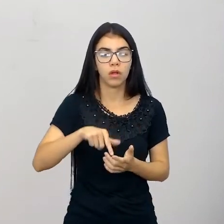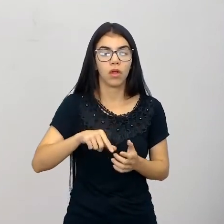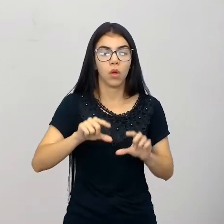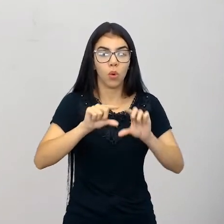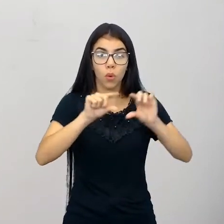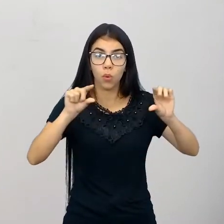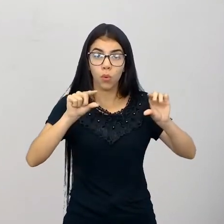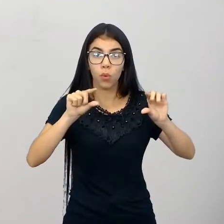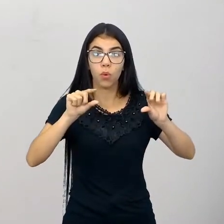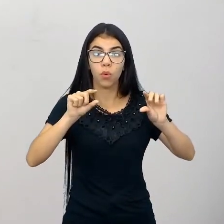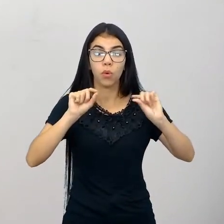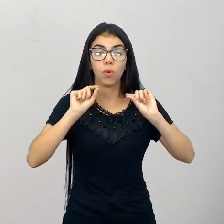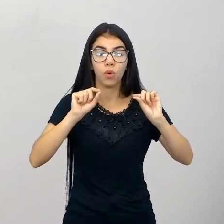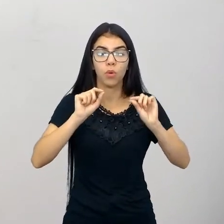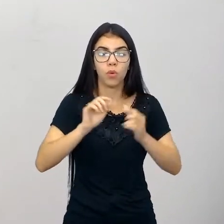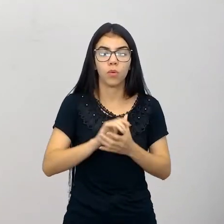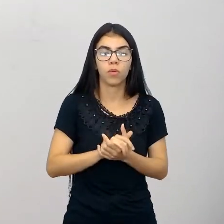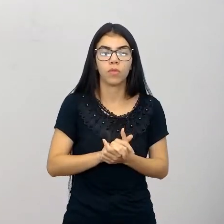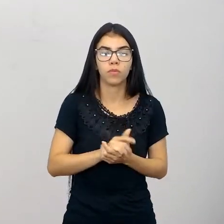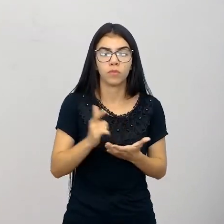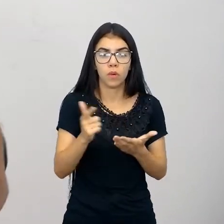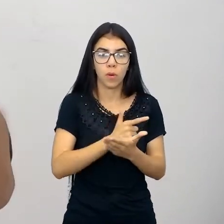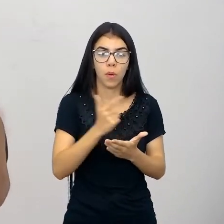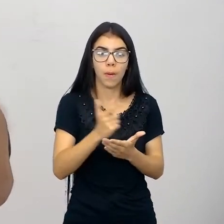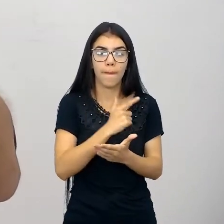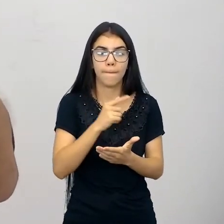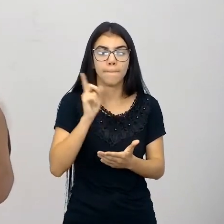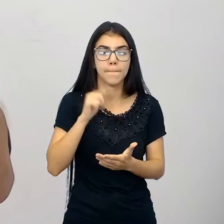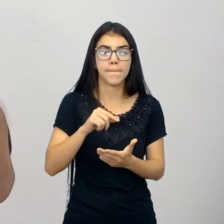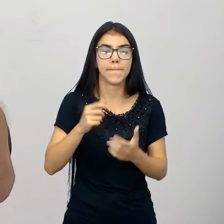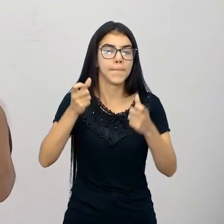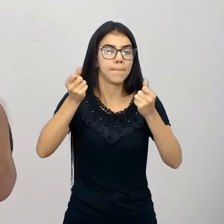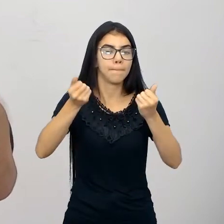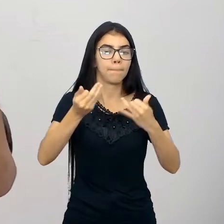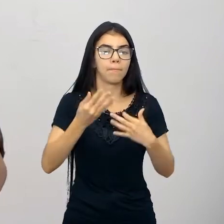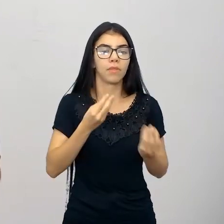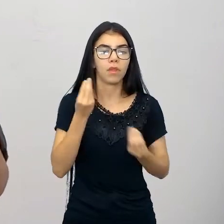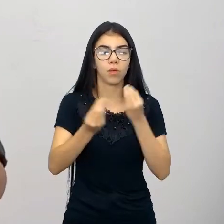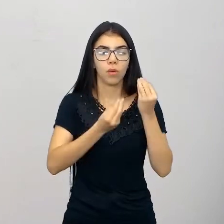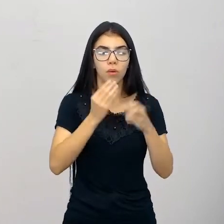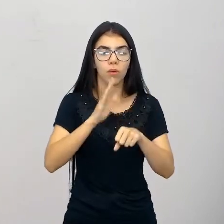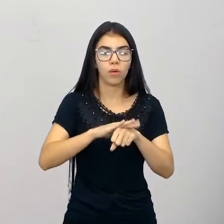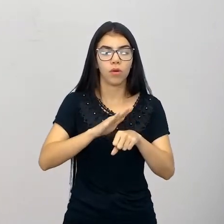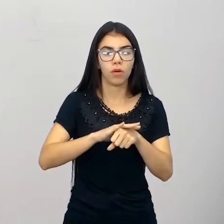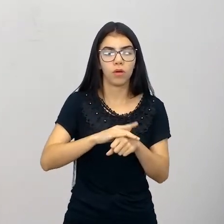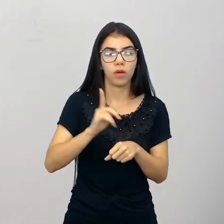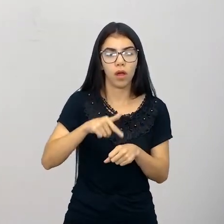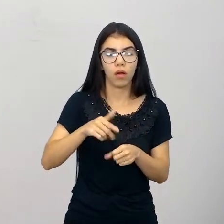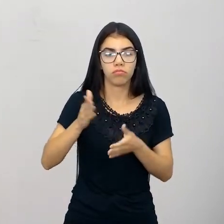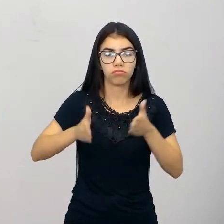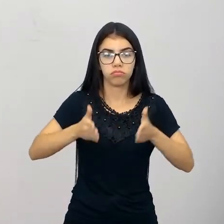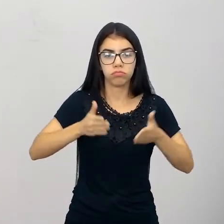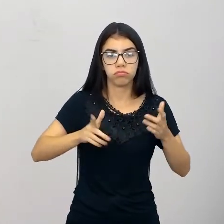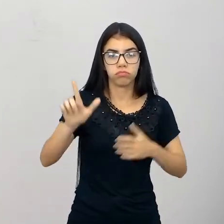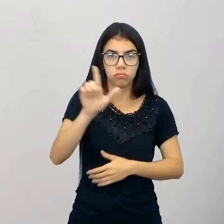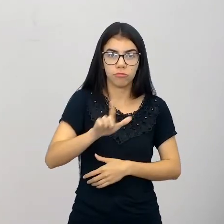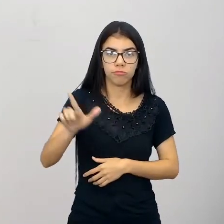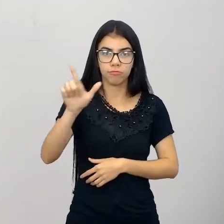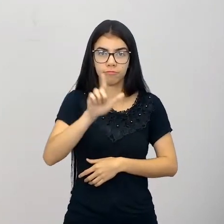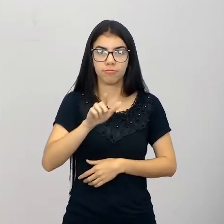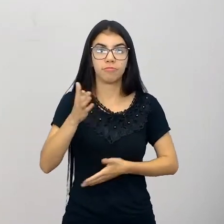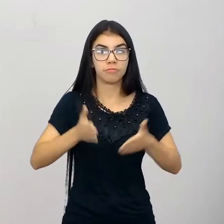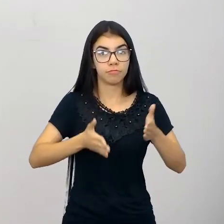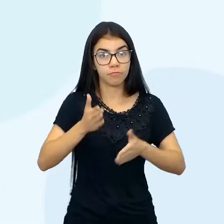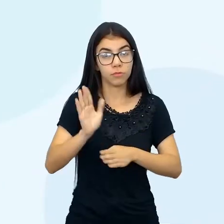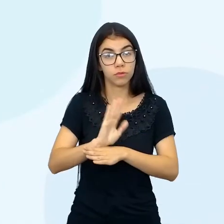trecho de O Cortiço, de Aloysio Azevedo, para poder falar sobre como funciona o processo literário e como funciona o